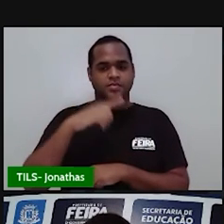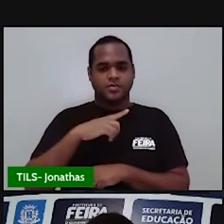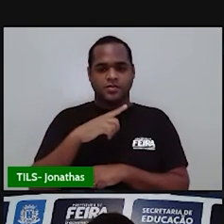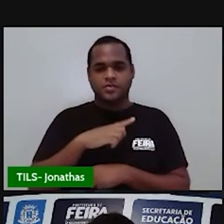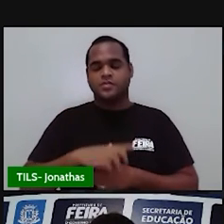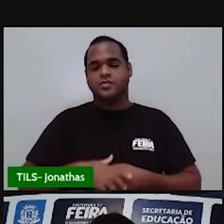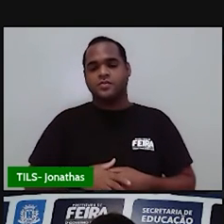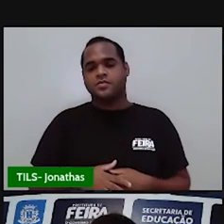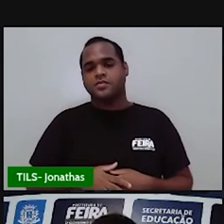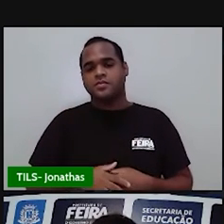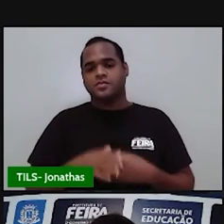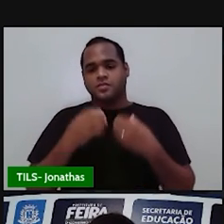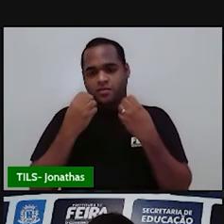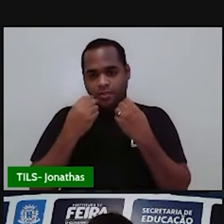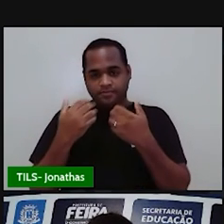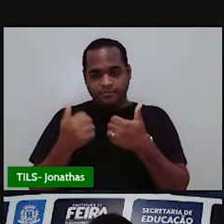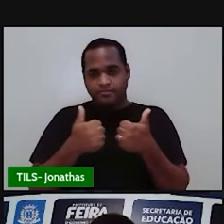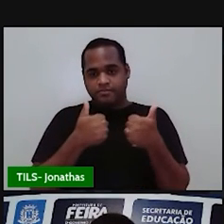Belezinha, massa.